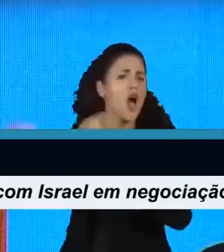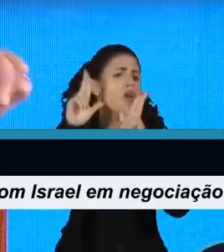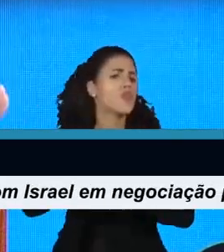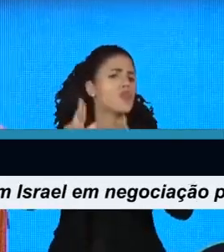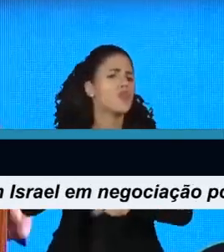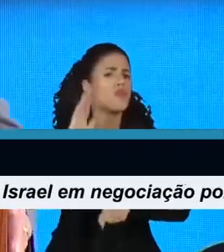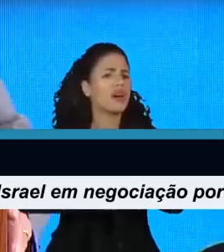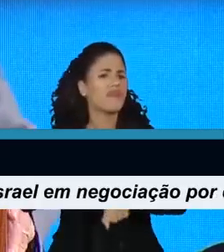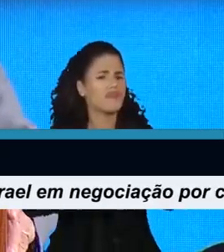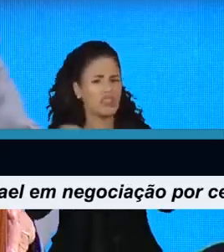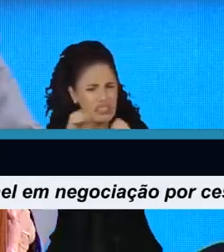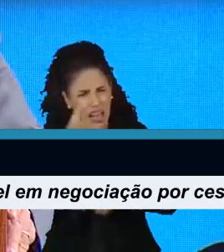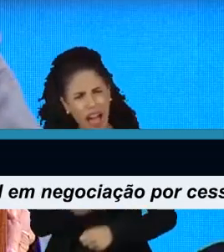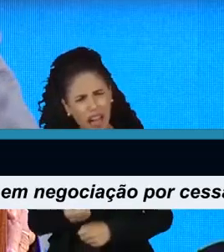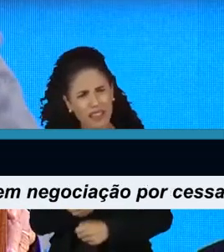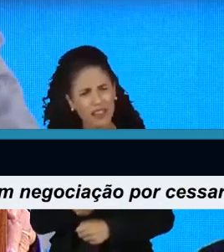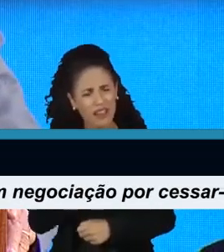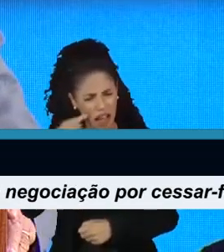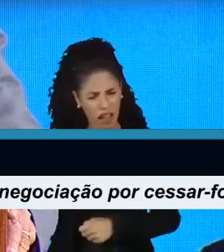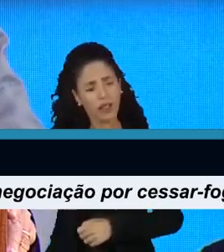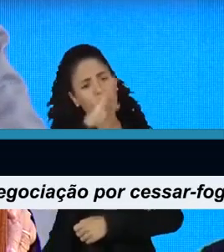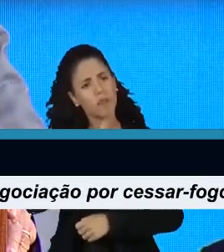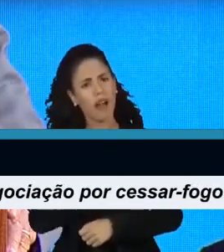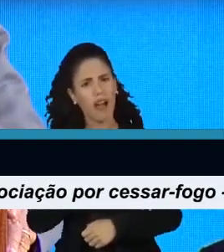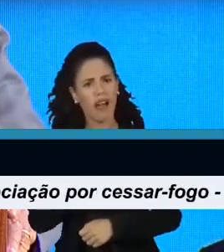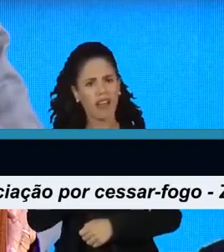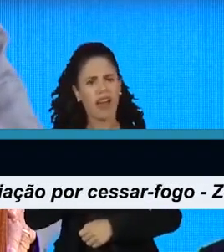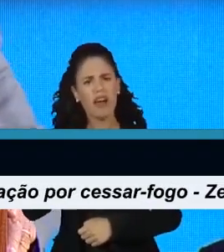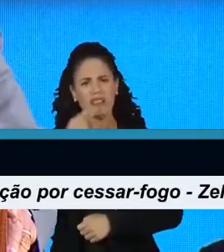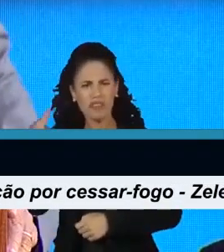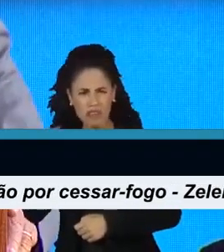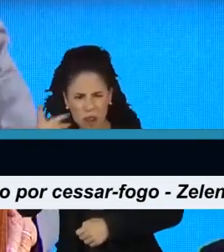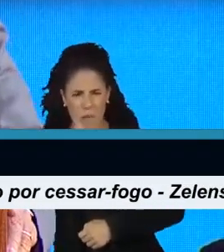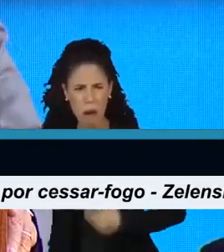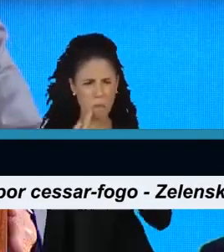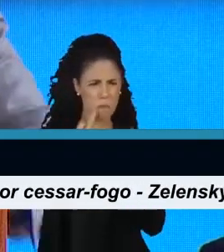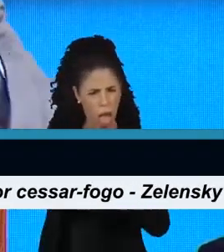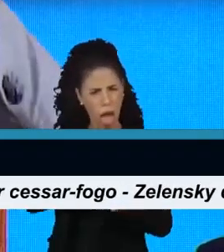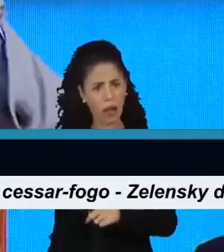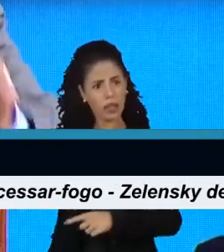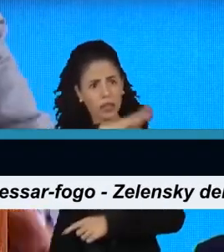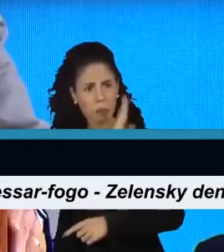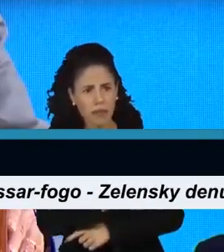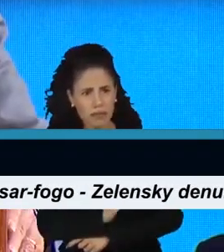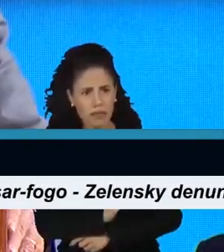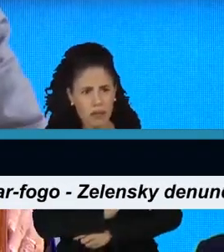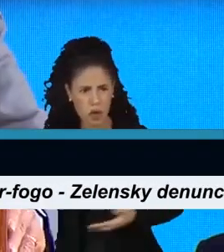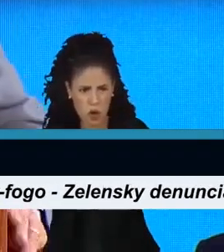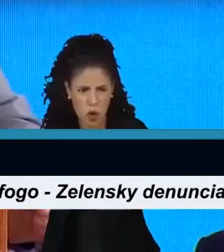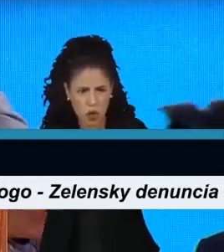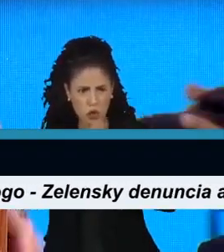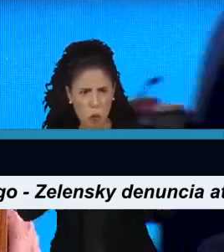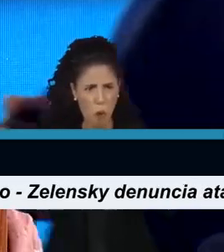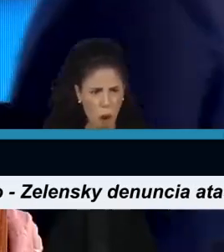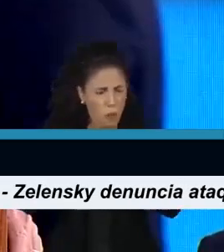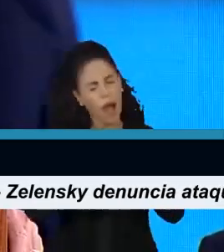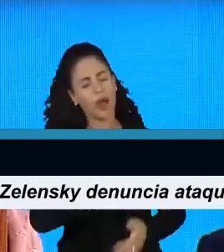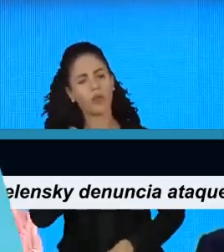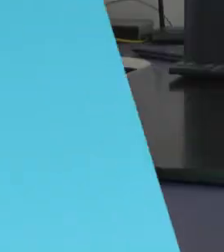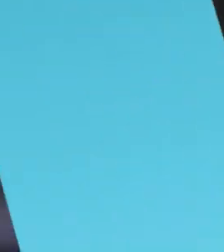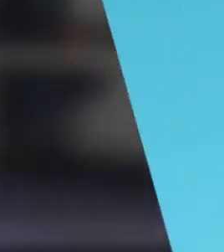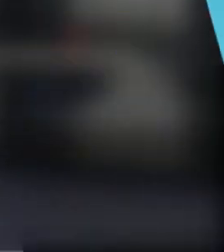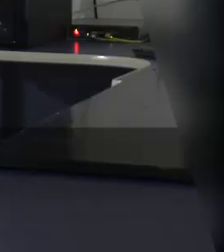um pé de capim nesse país, ouse falar mal da corte brasileira, dos ministros brasileiros e do povo